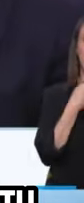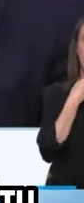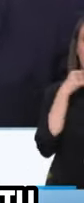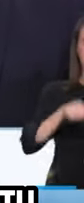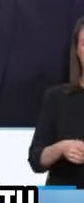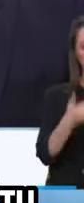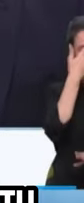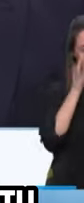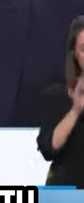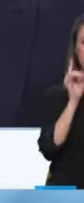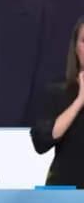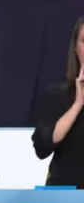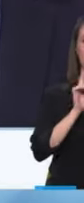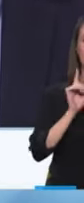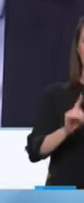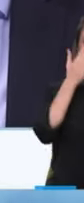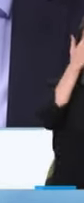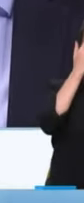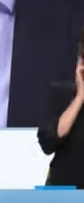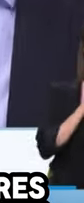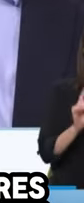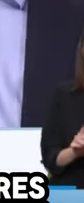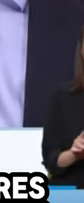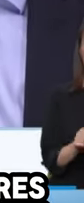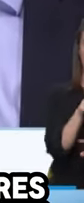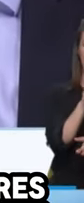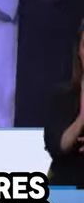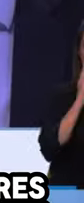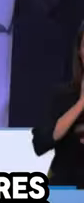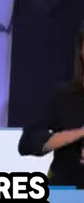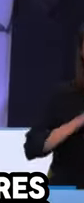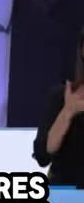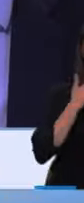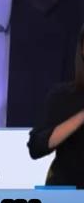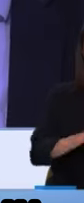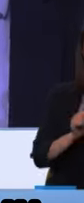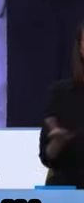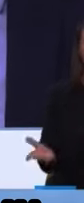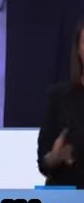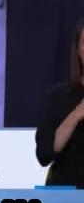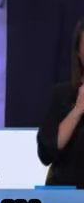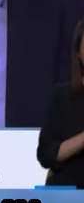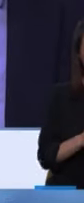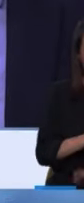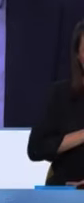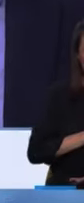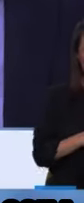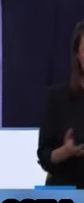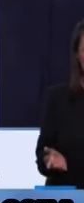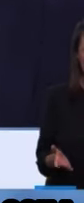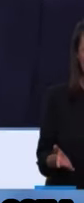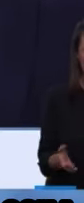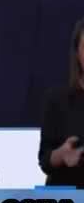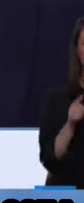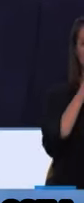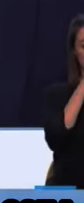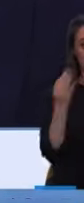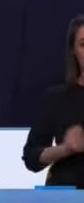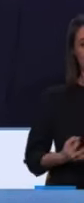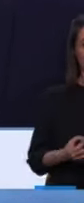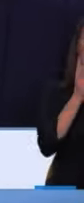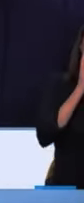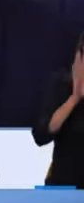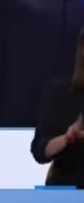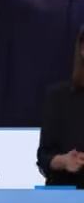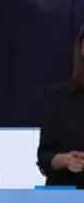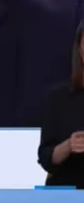portanto eu acho que é importante eu acho que é importante que o rava a esclarecer se isso é verdade ou não que tem filhos na escola privada porque se for assim então